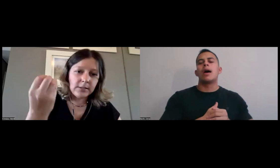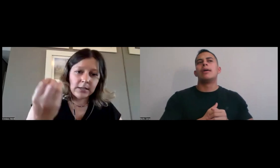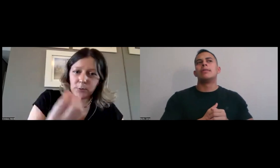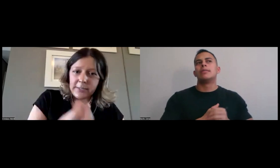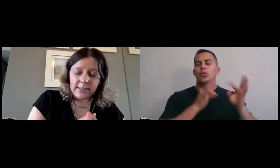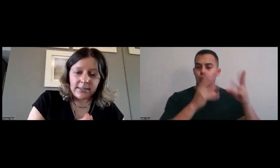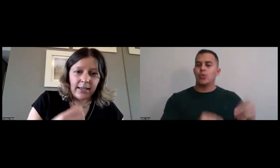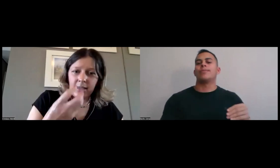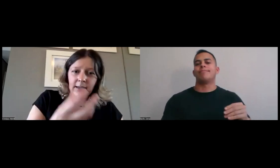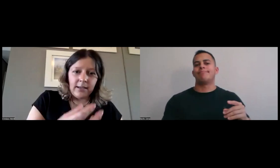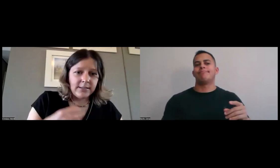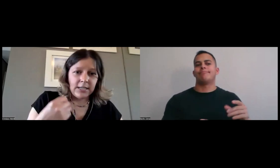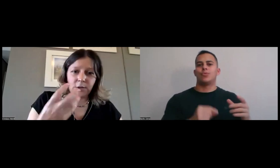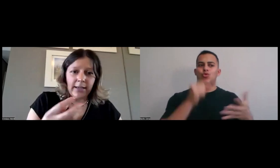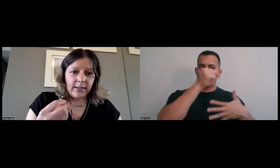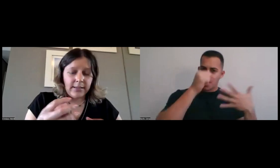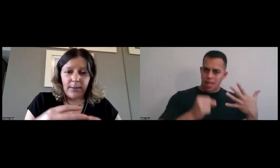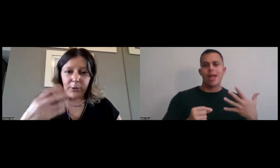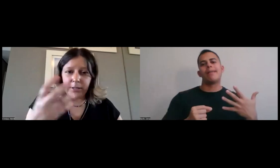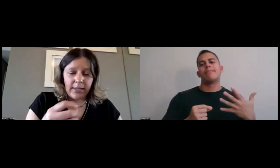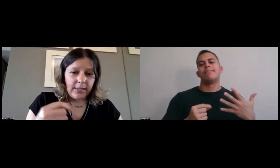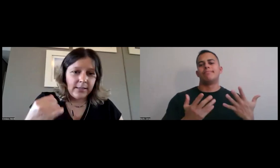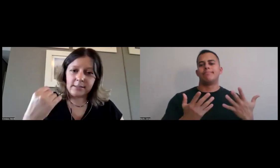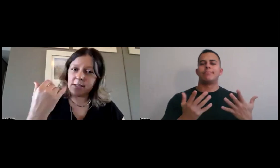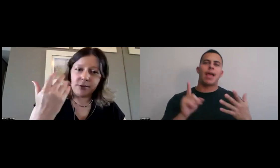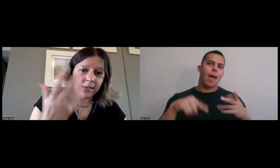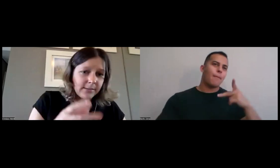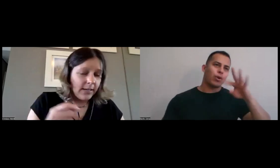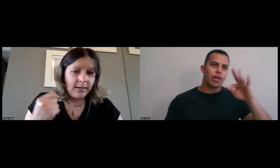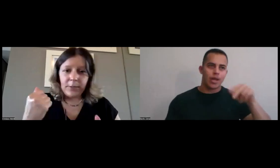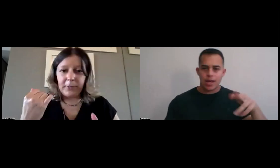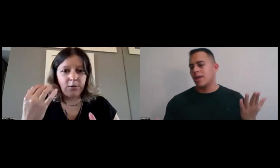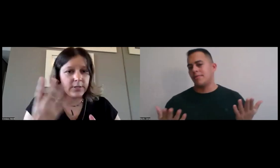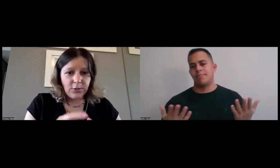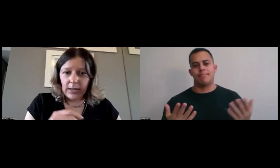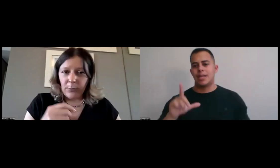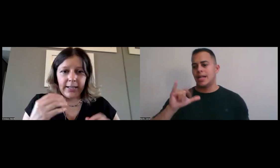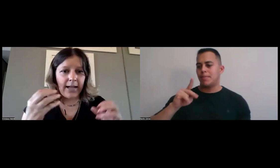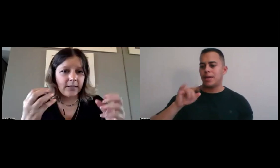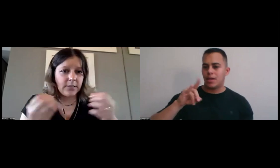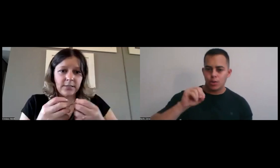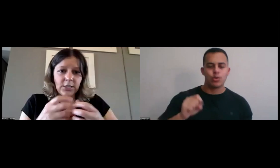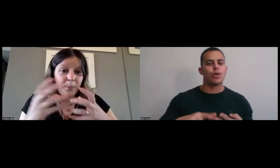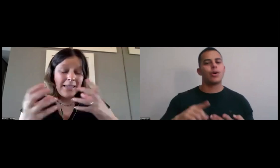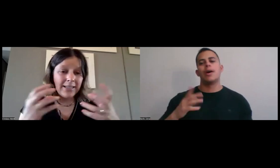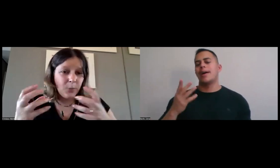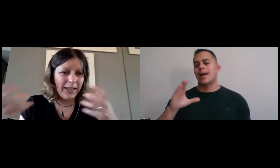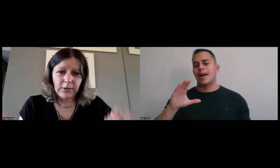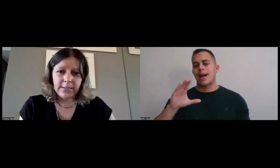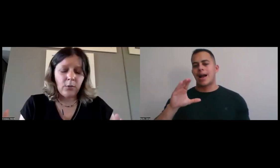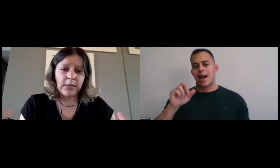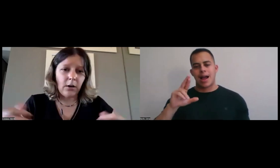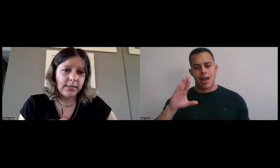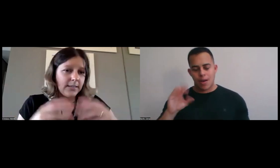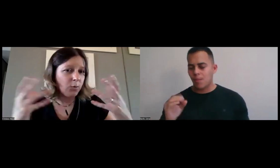todas as substâncias, né, sejam elas, né, proteínas, sejam elas lipídios, sejam carboidratos, sejam pequenas